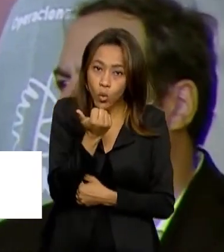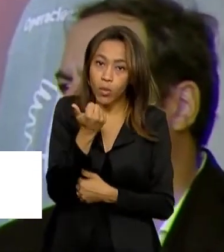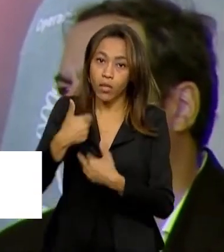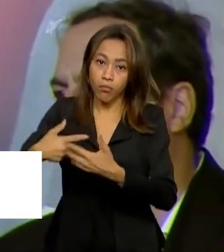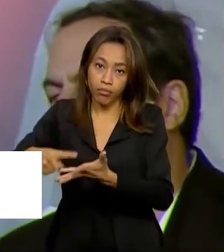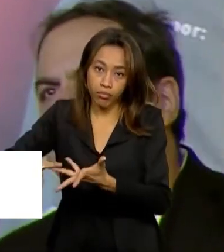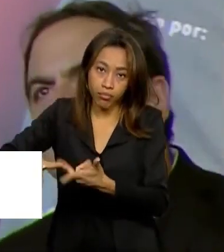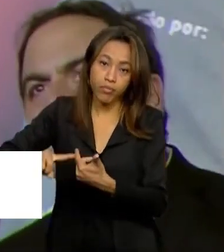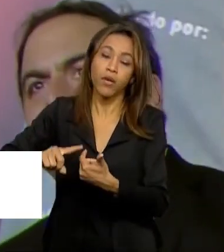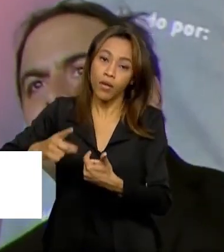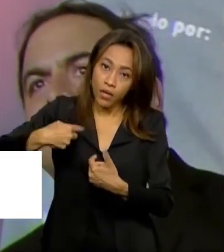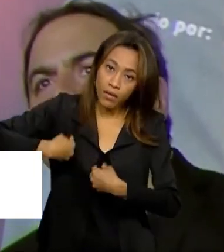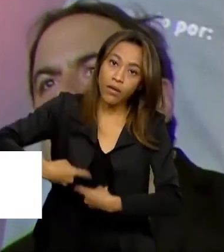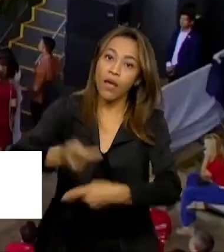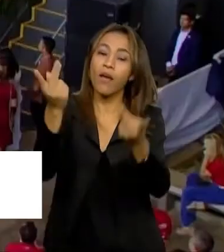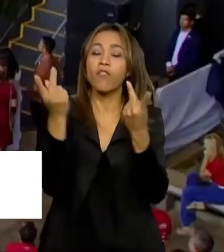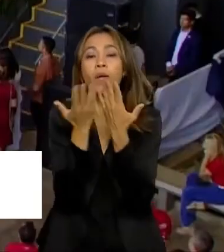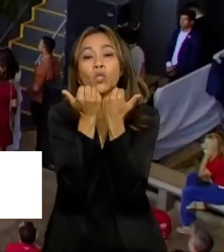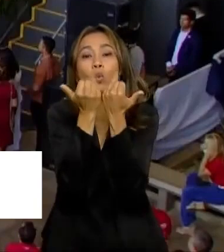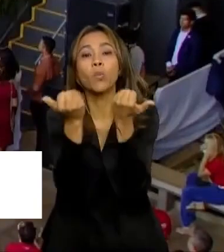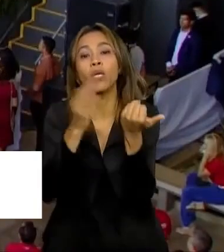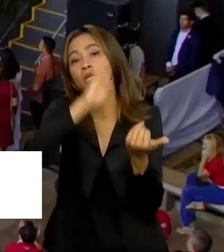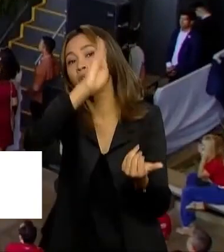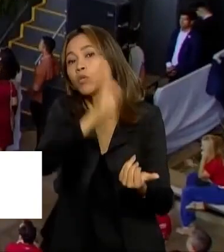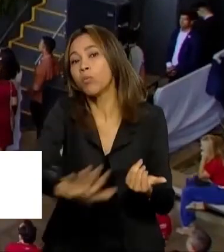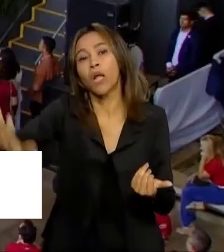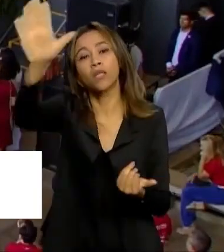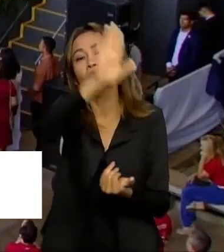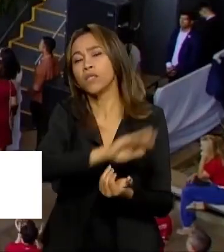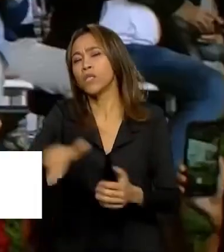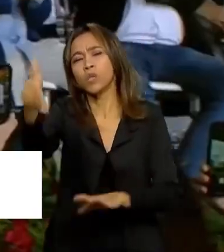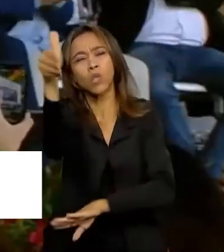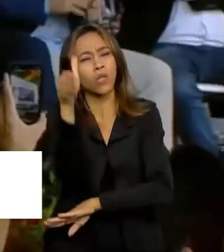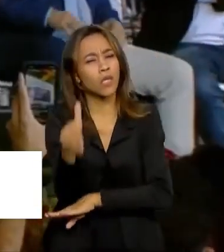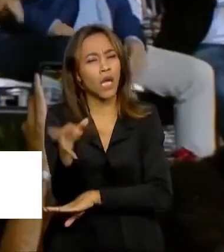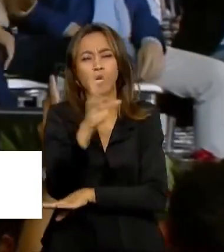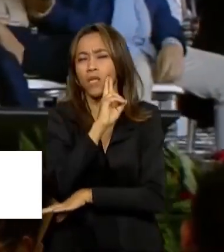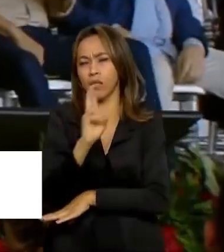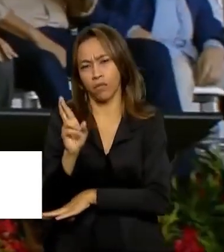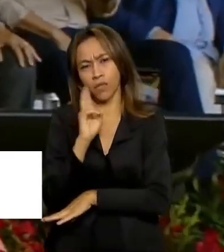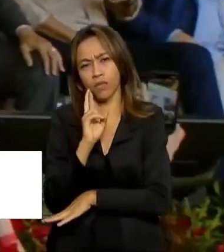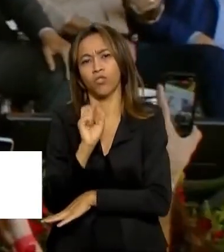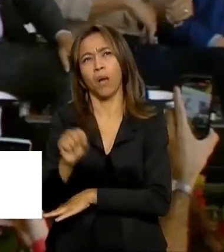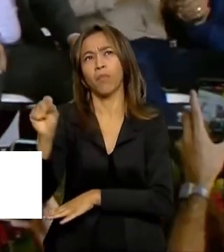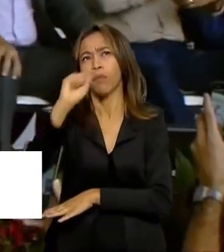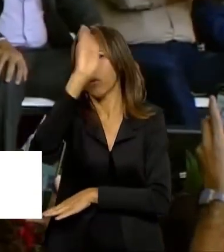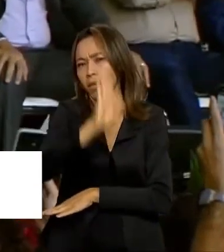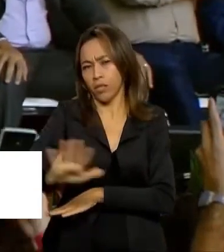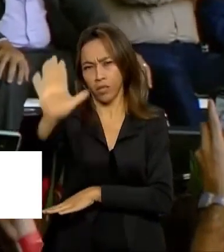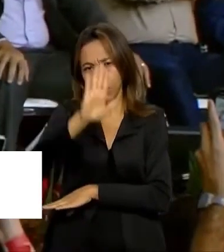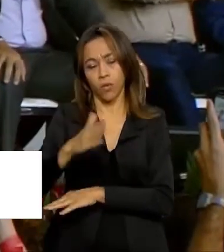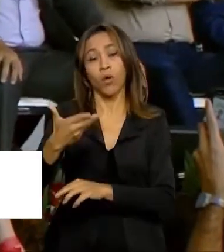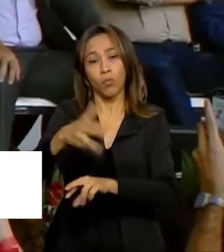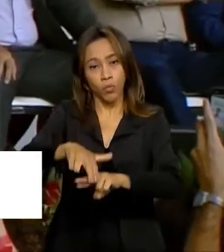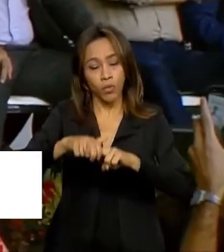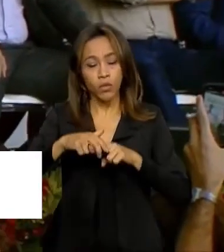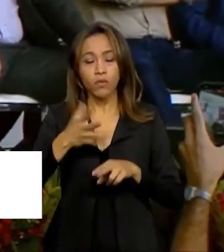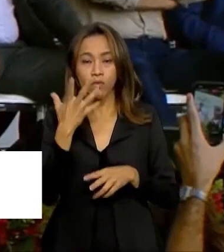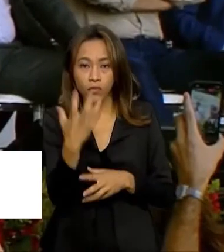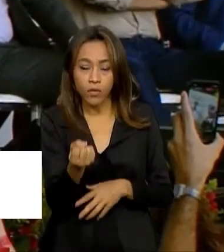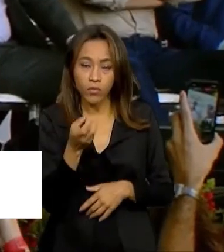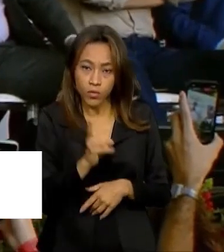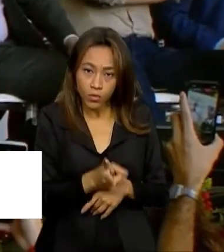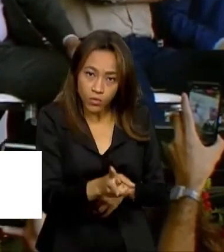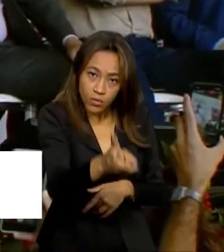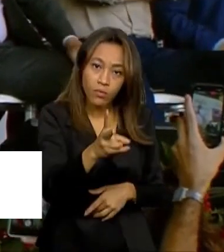vai nas nossas mesas, nos hotéis e nos restaurantes por aí. É por isso que nós vamos continuar fazendo